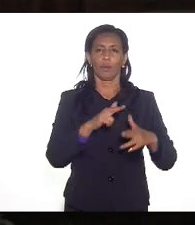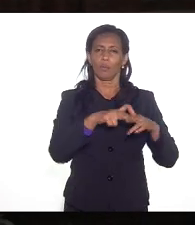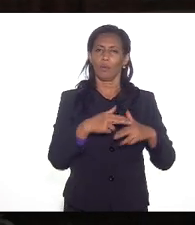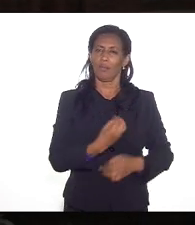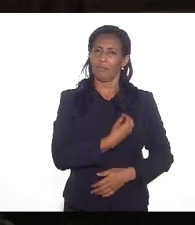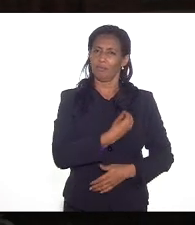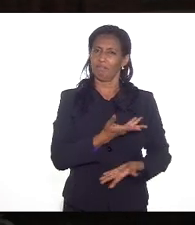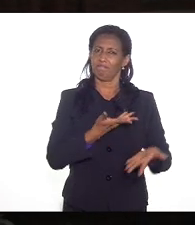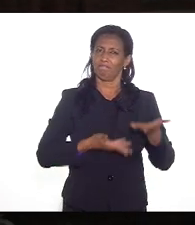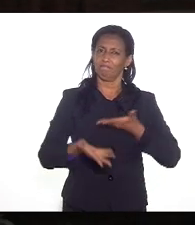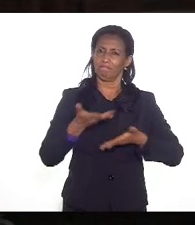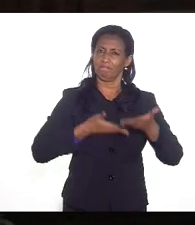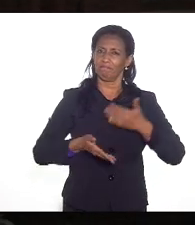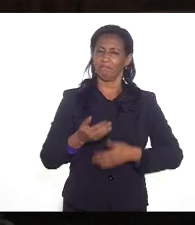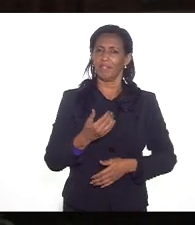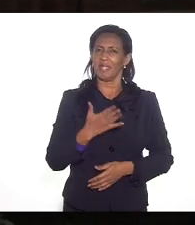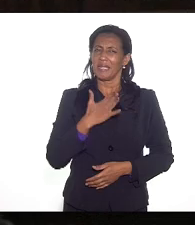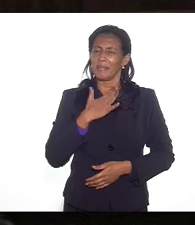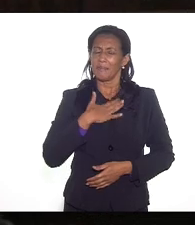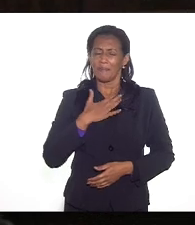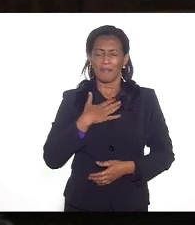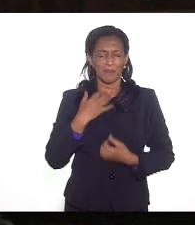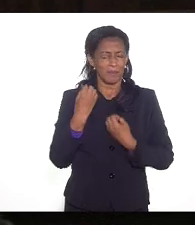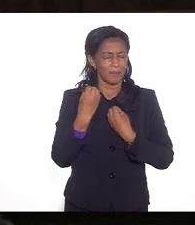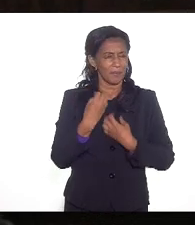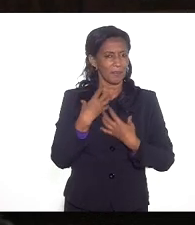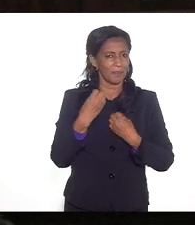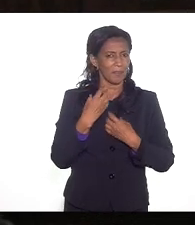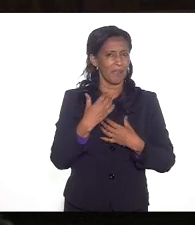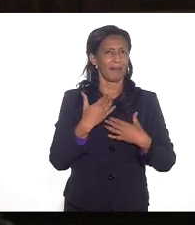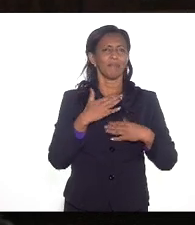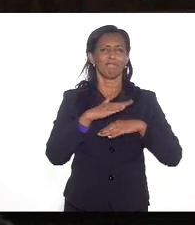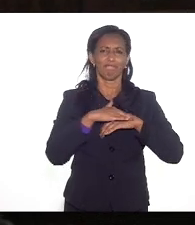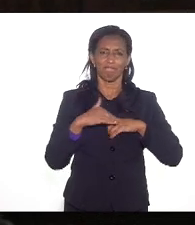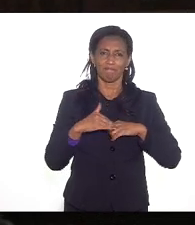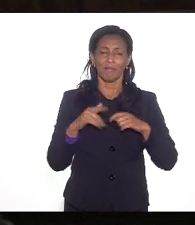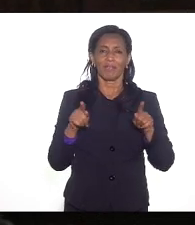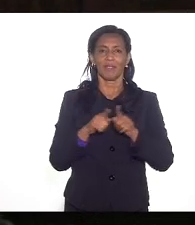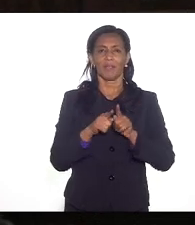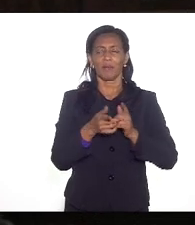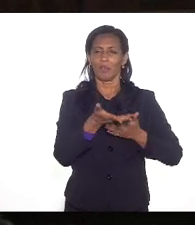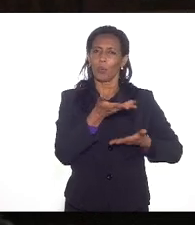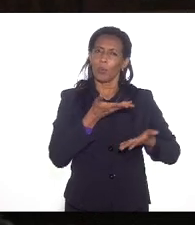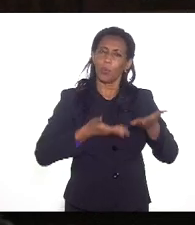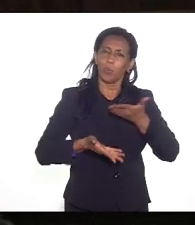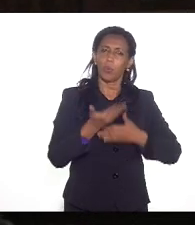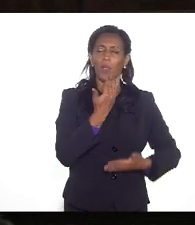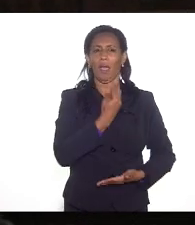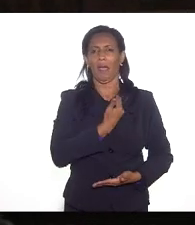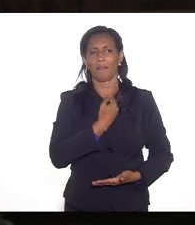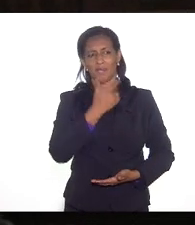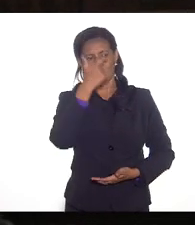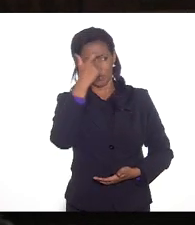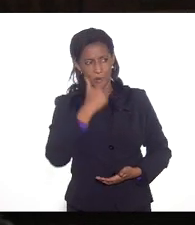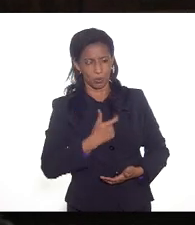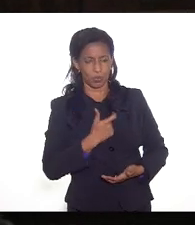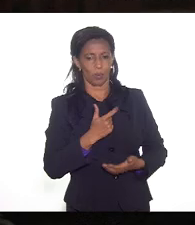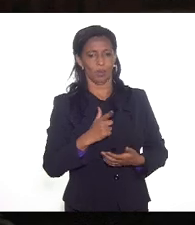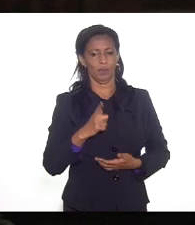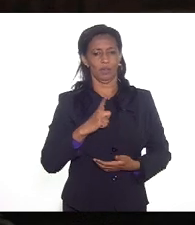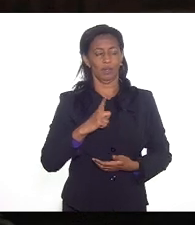essa convivência que para mim é tão destrutiva além de afetuosa nós queremos a relação de amizade pessoal